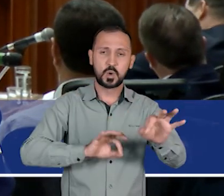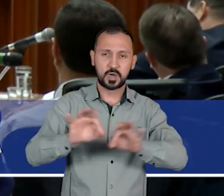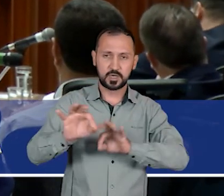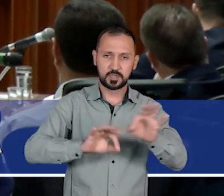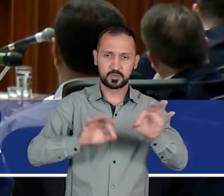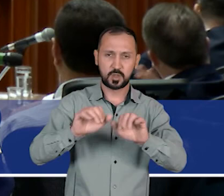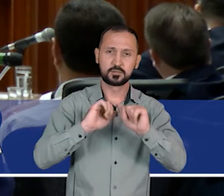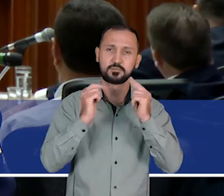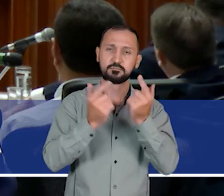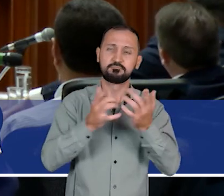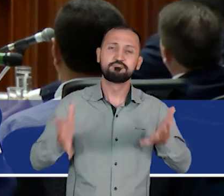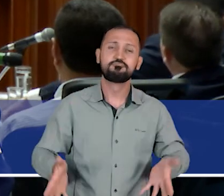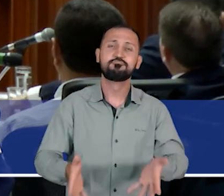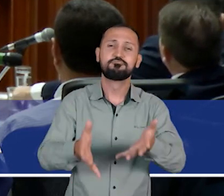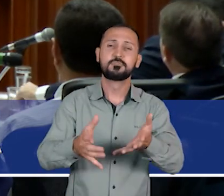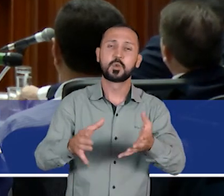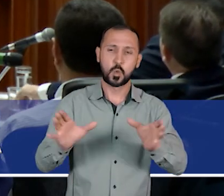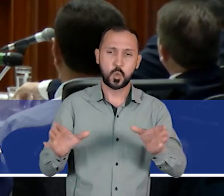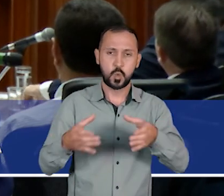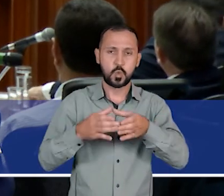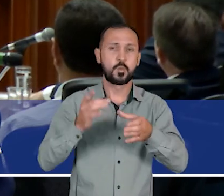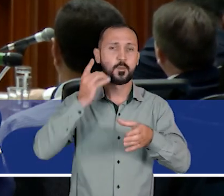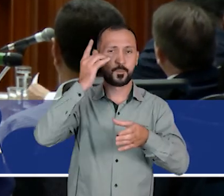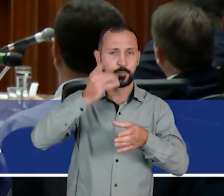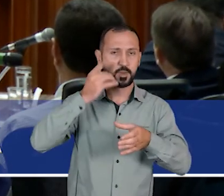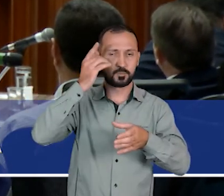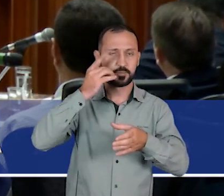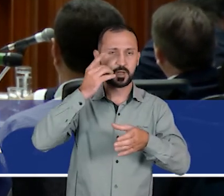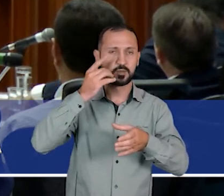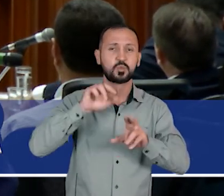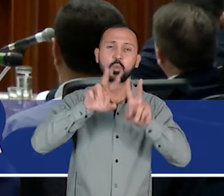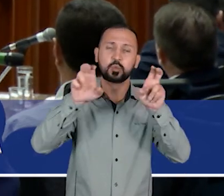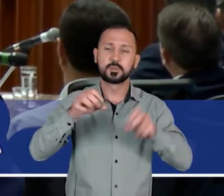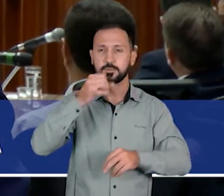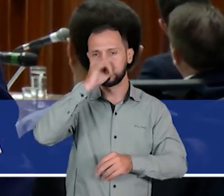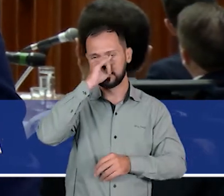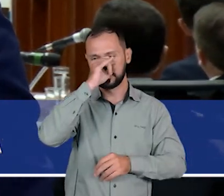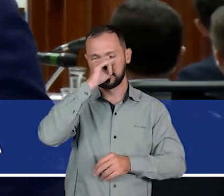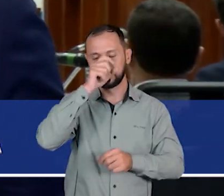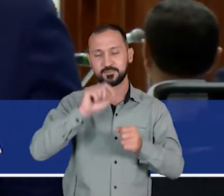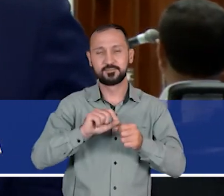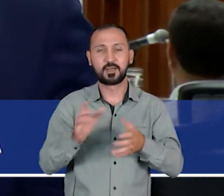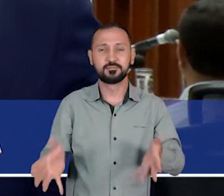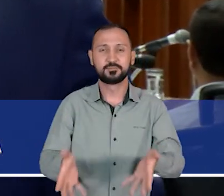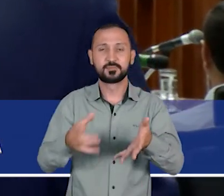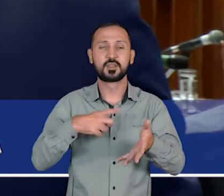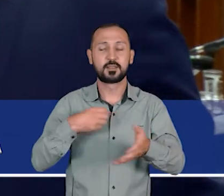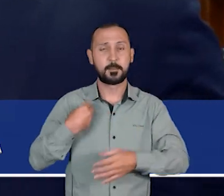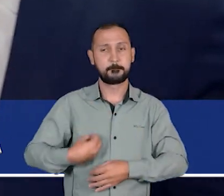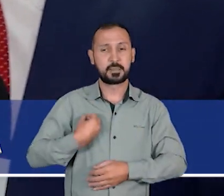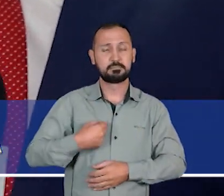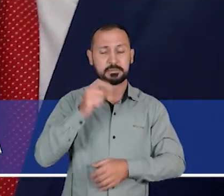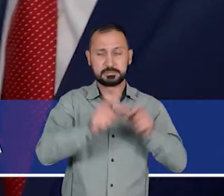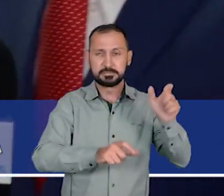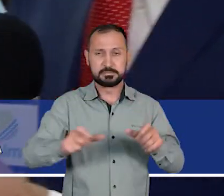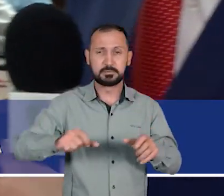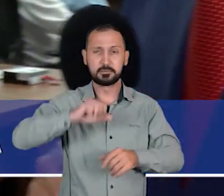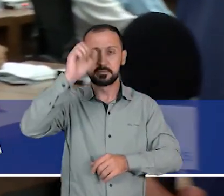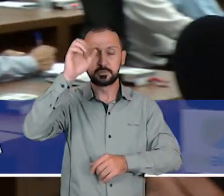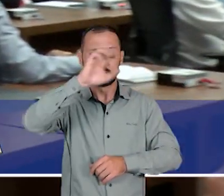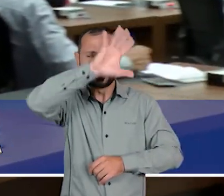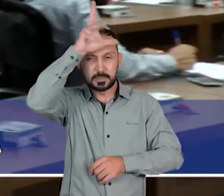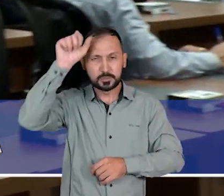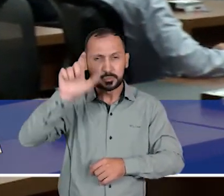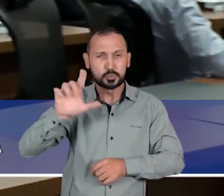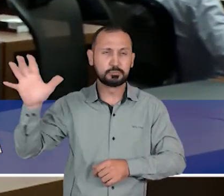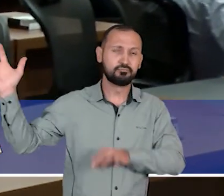Assembleia Legislativa a instaurar hoje a Frente Parlamentar de Suinocultura, com uma audiência especial que contou com a presença de produtores de todo o